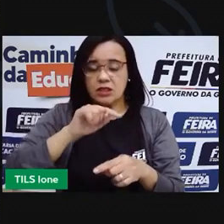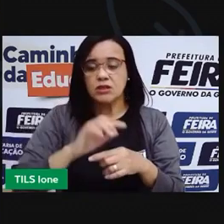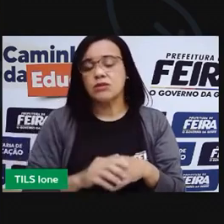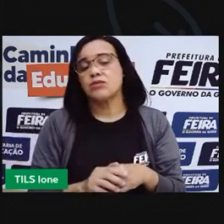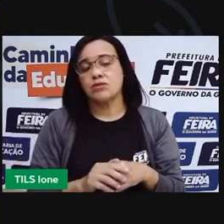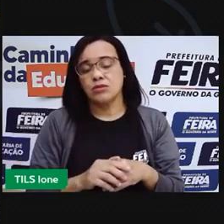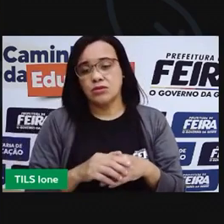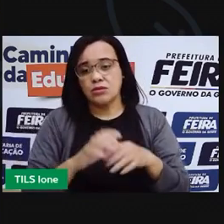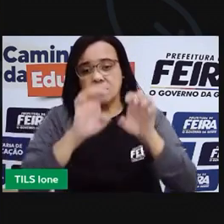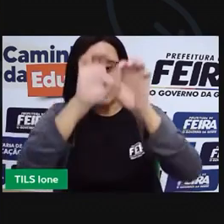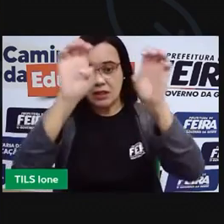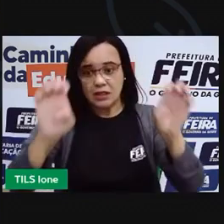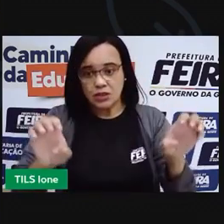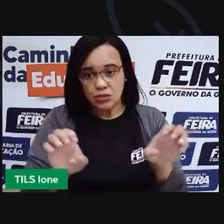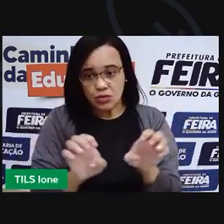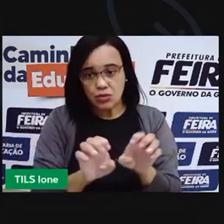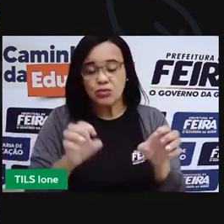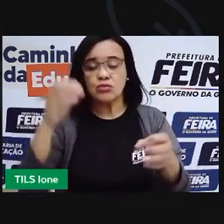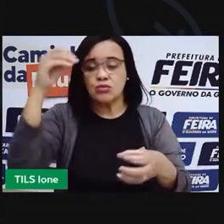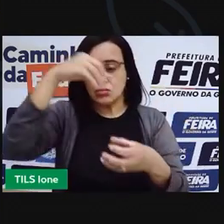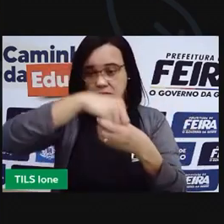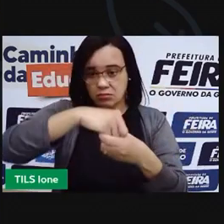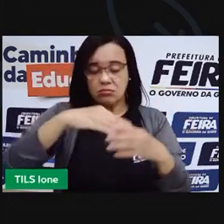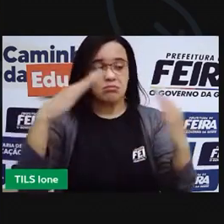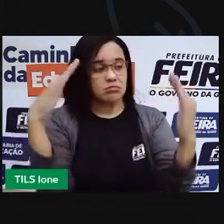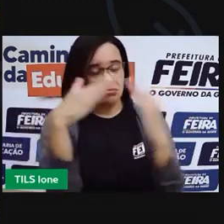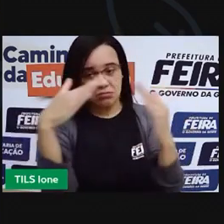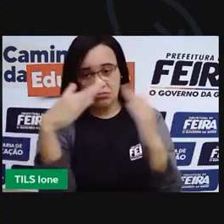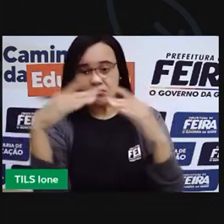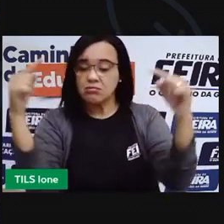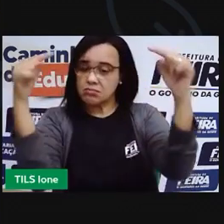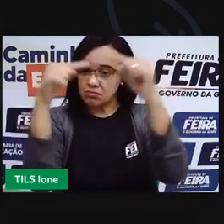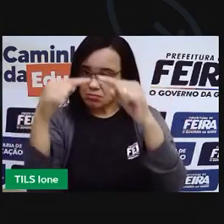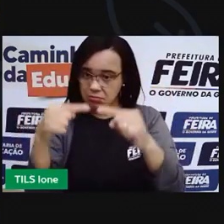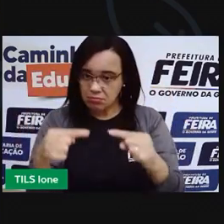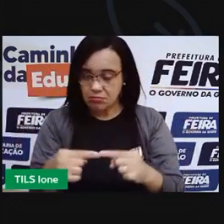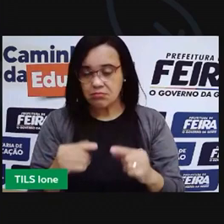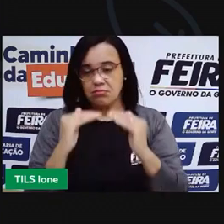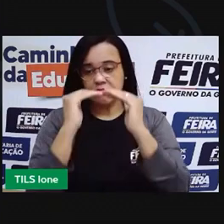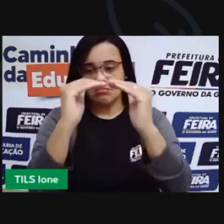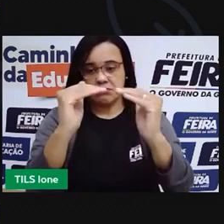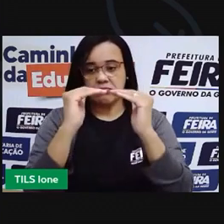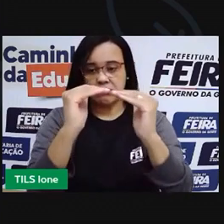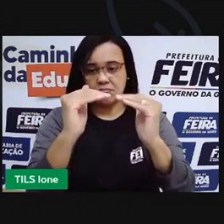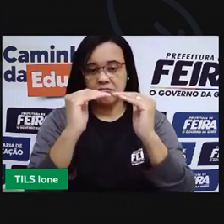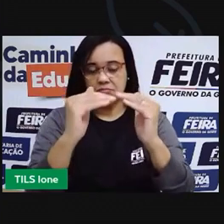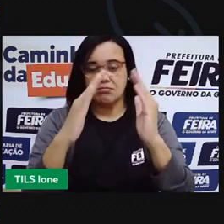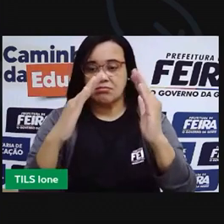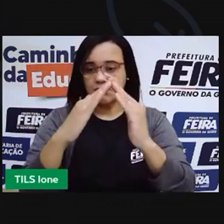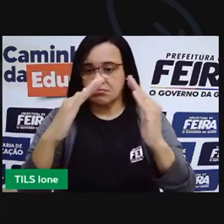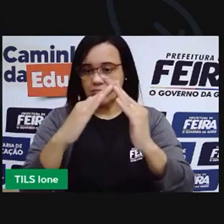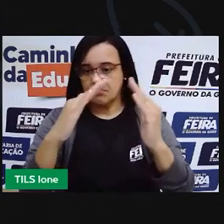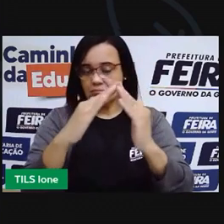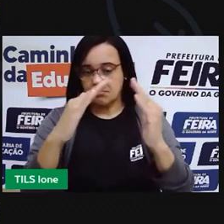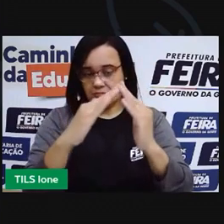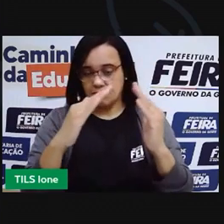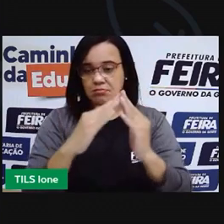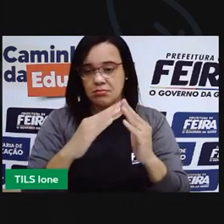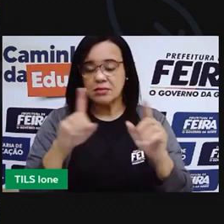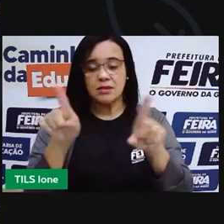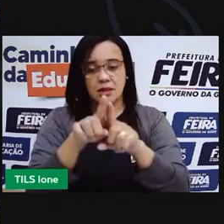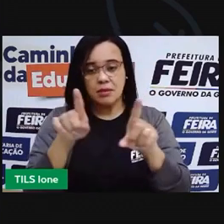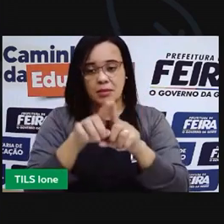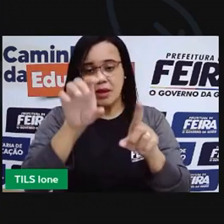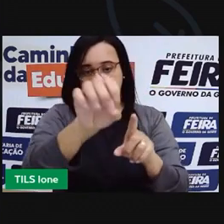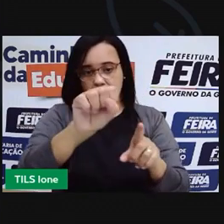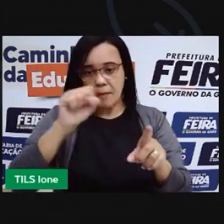nas estruturas desses casarões, vendo ali no formato do telhado, no formato da porta,